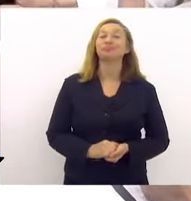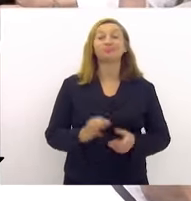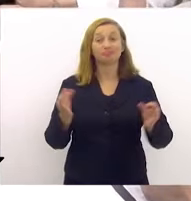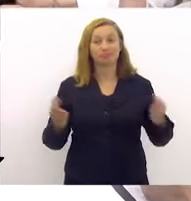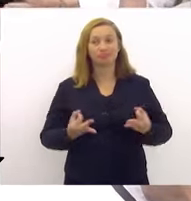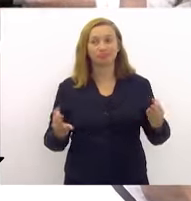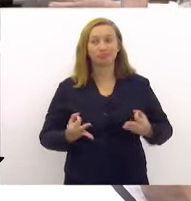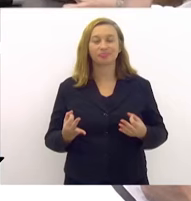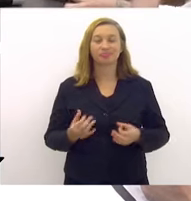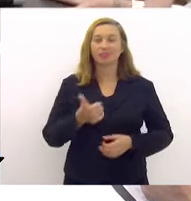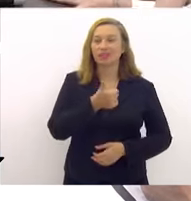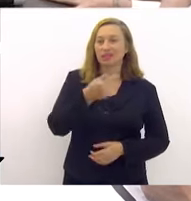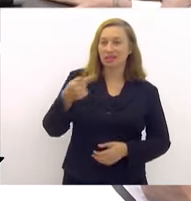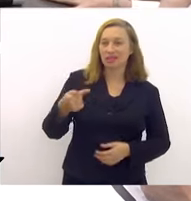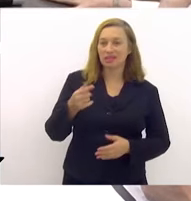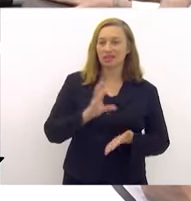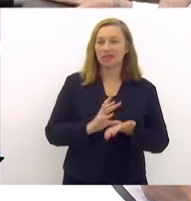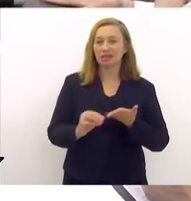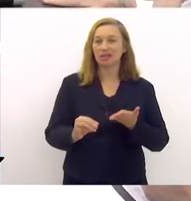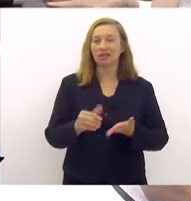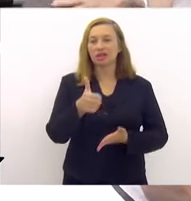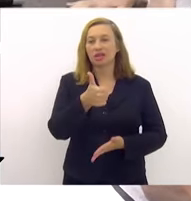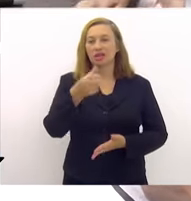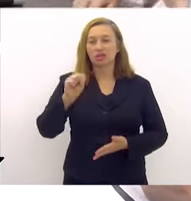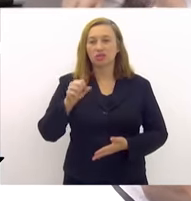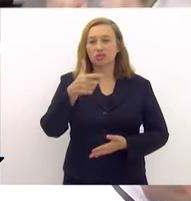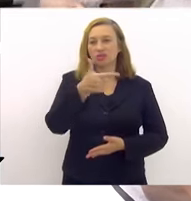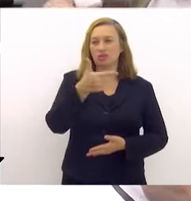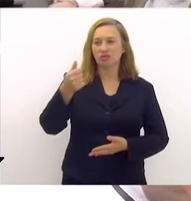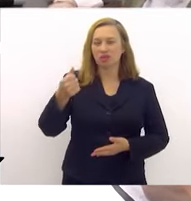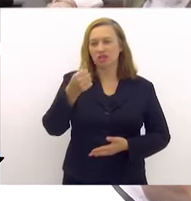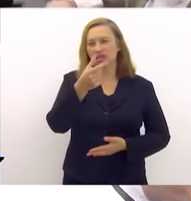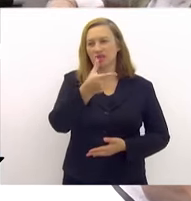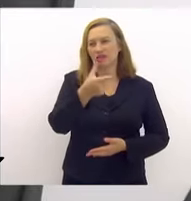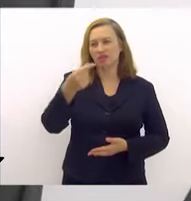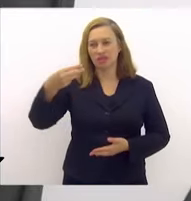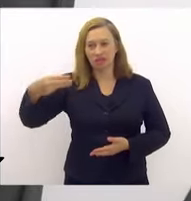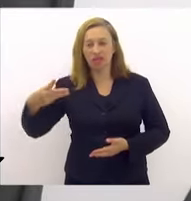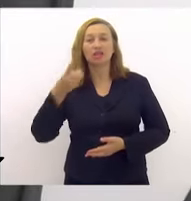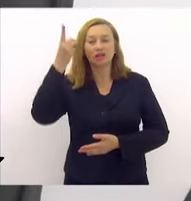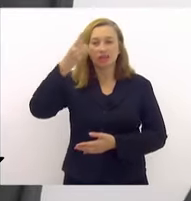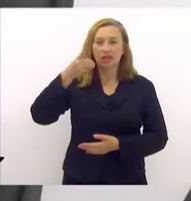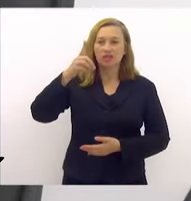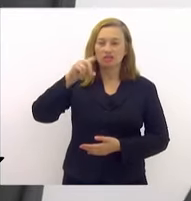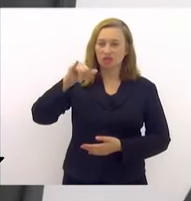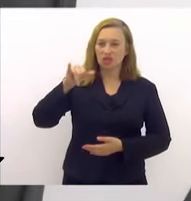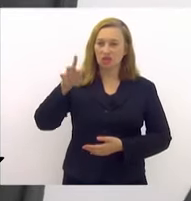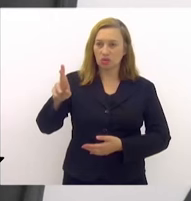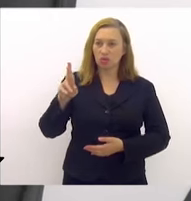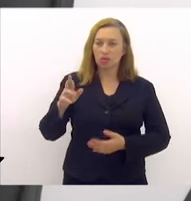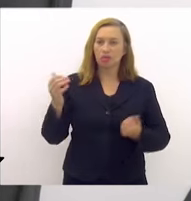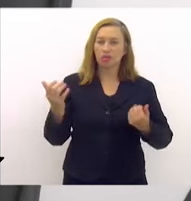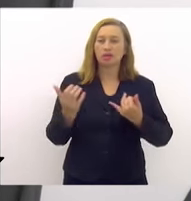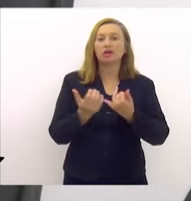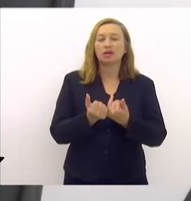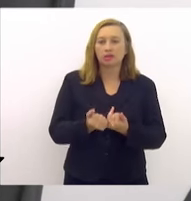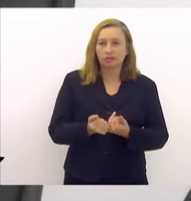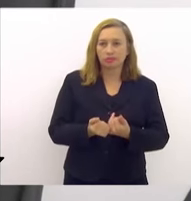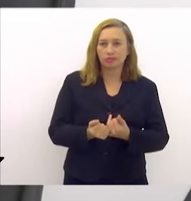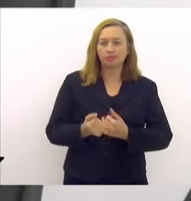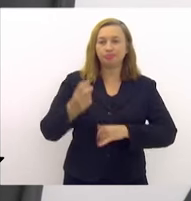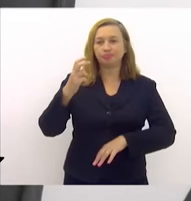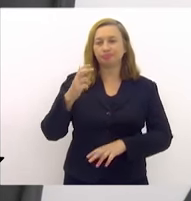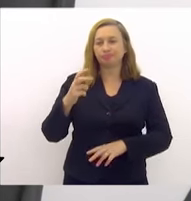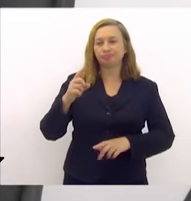Perfeito. Passa, então, ao 17 da pauta, o 18, 20 e 23, de autoria do deputado Vitor Júnior, que declara patrimônio cultural e material do Estado do Rio de Janeiro,